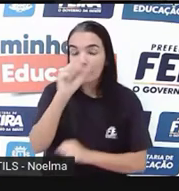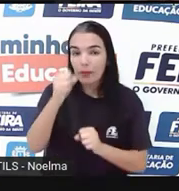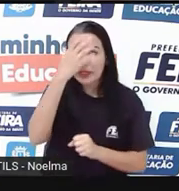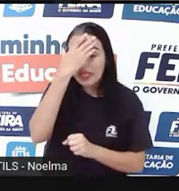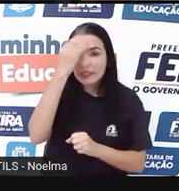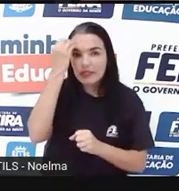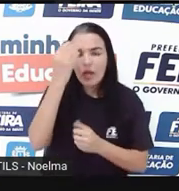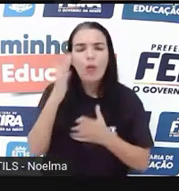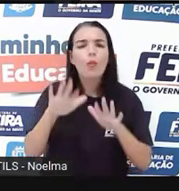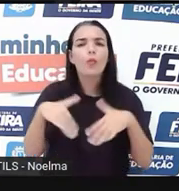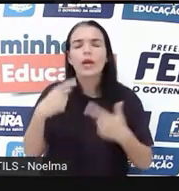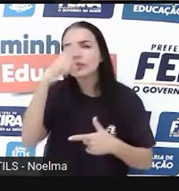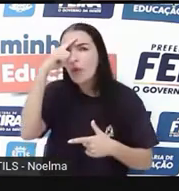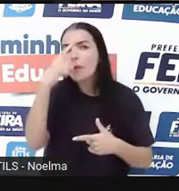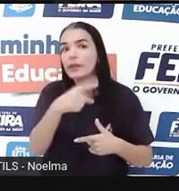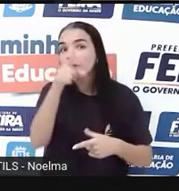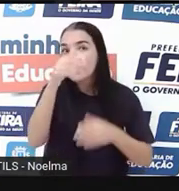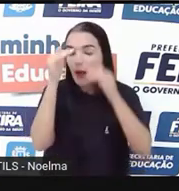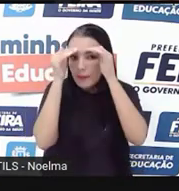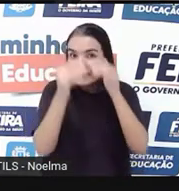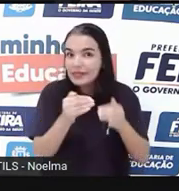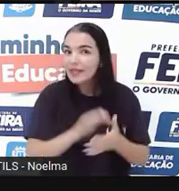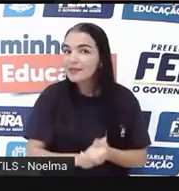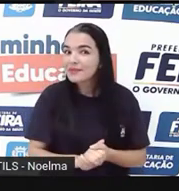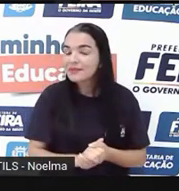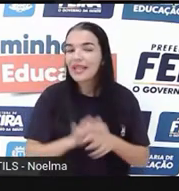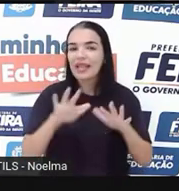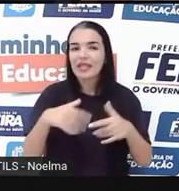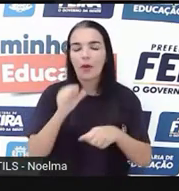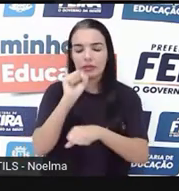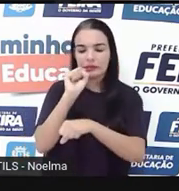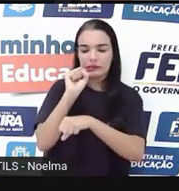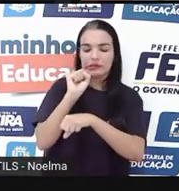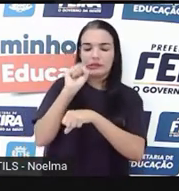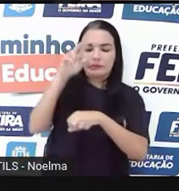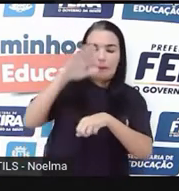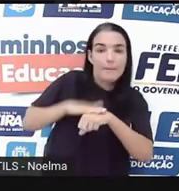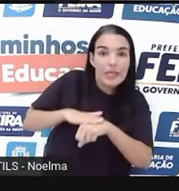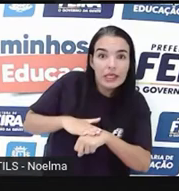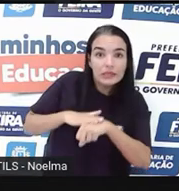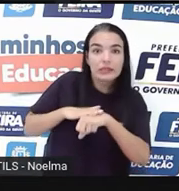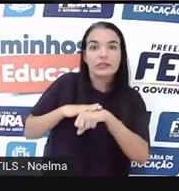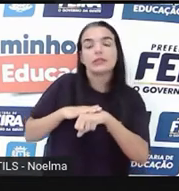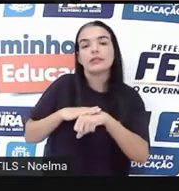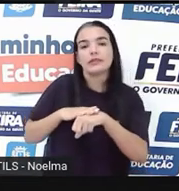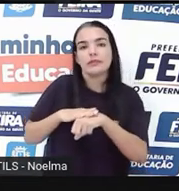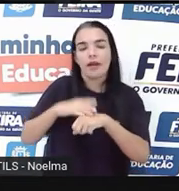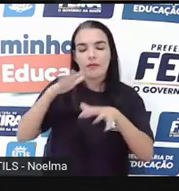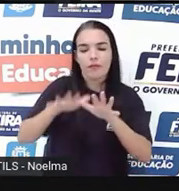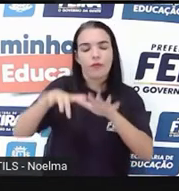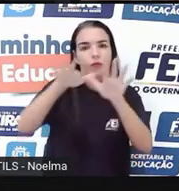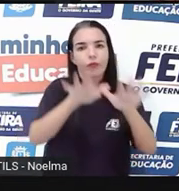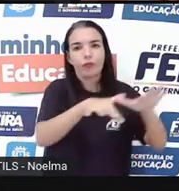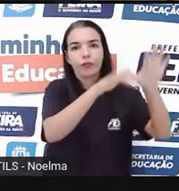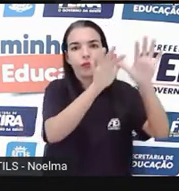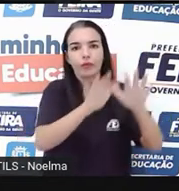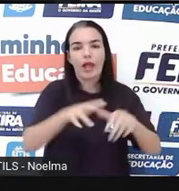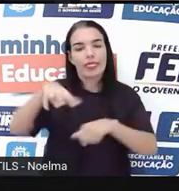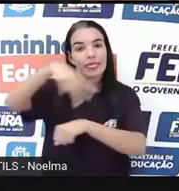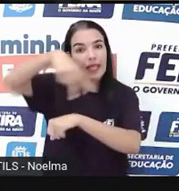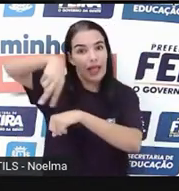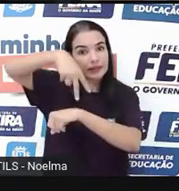quais são os comandos que vocês vão obedecer. Stomp, pise, fly, voe,